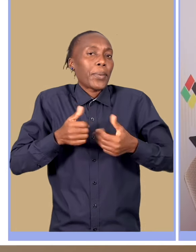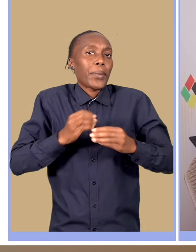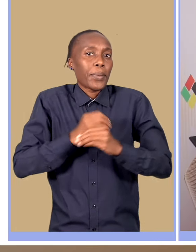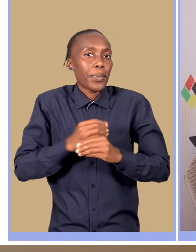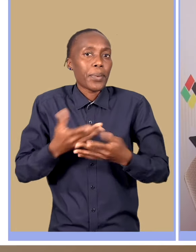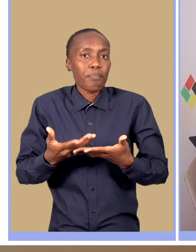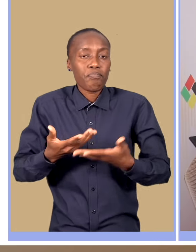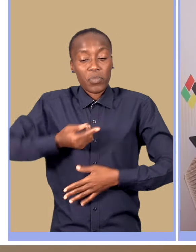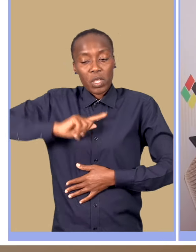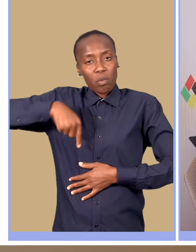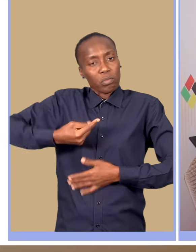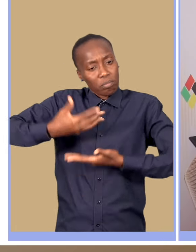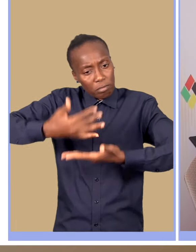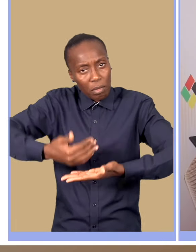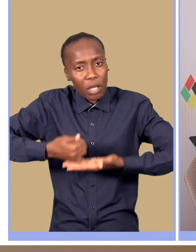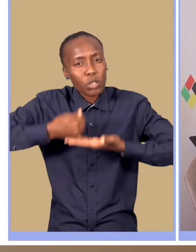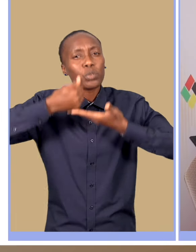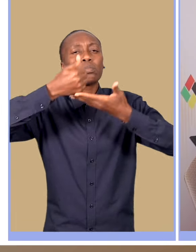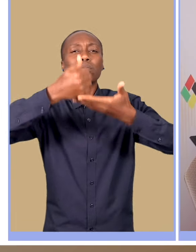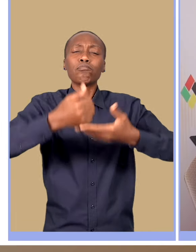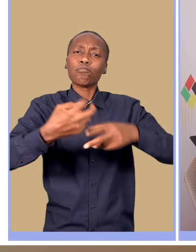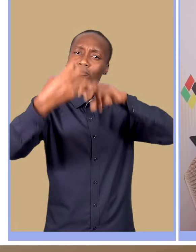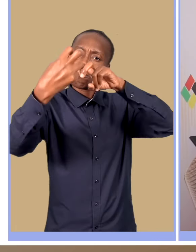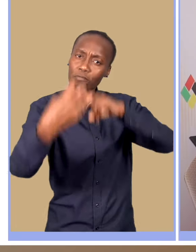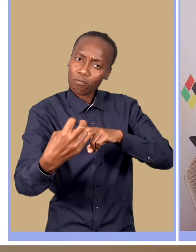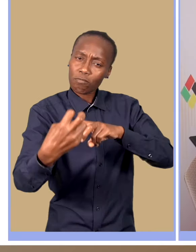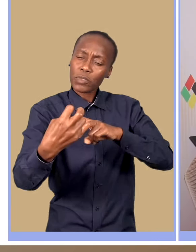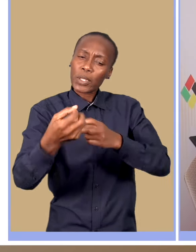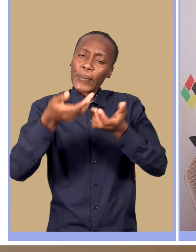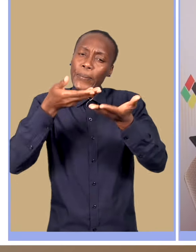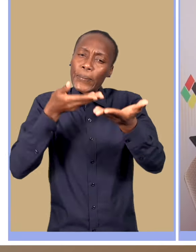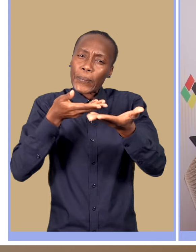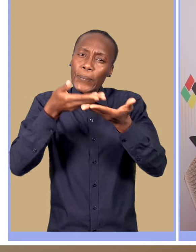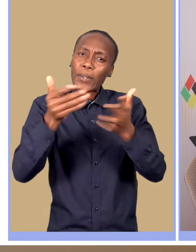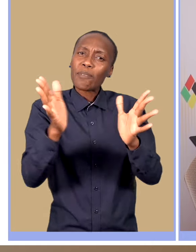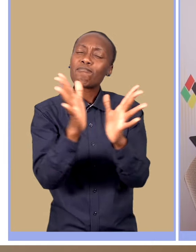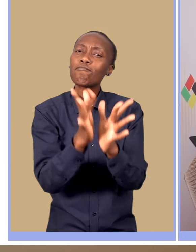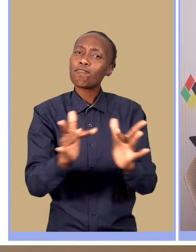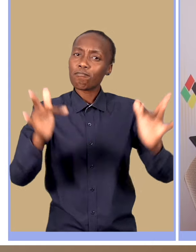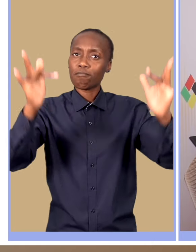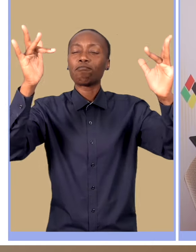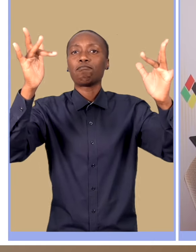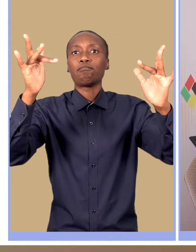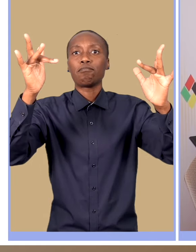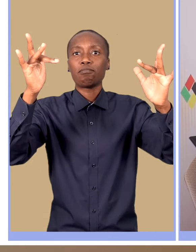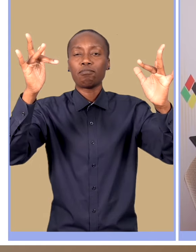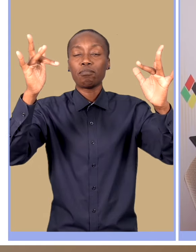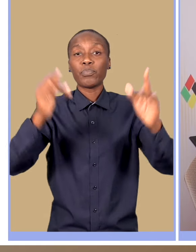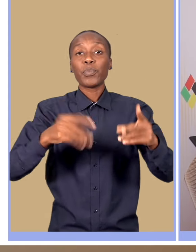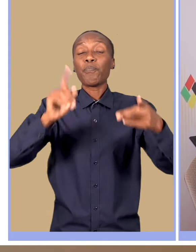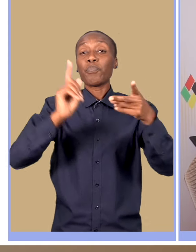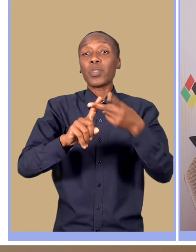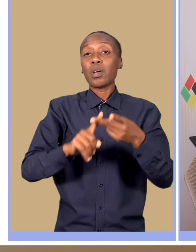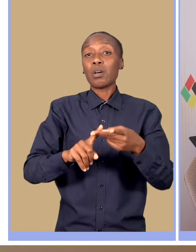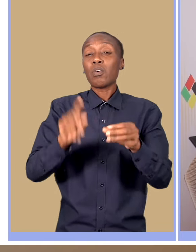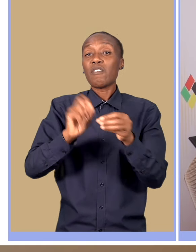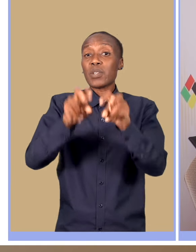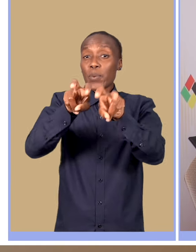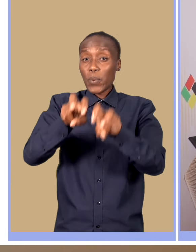Então oferecemos este atendimento psicológico gratuito a essas populações. Os nossos estudantes